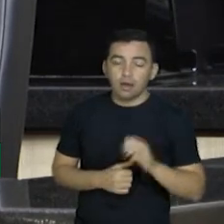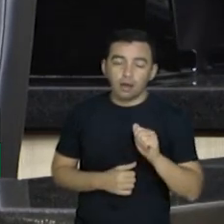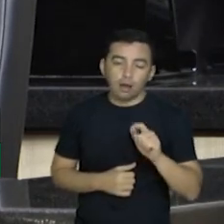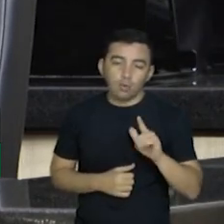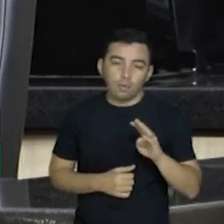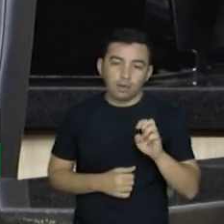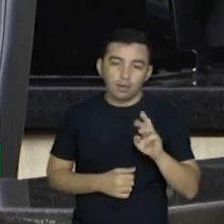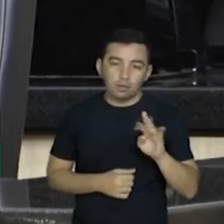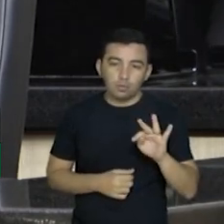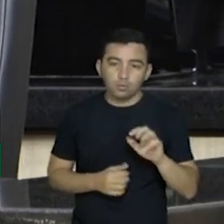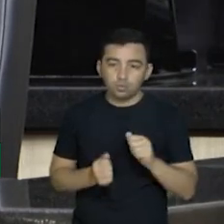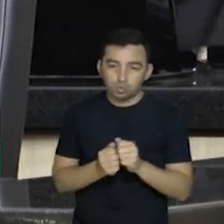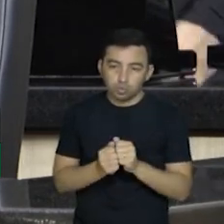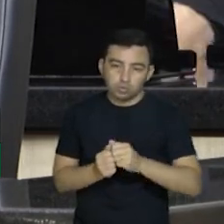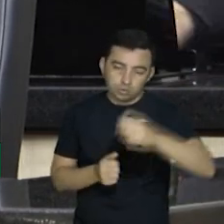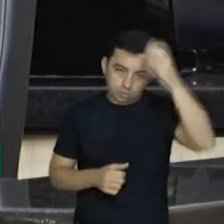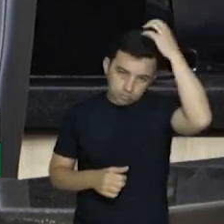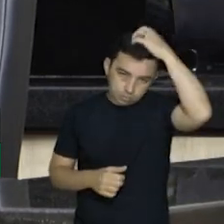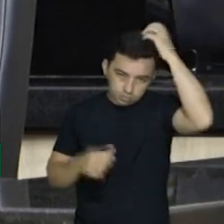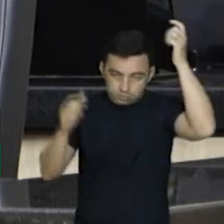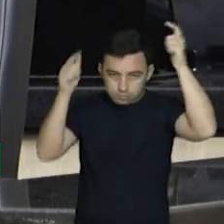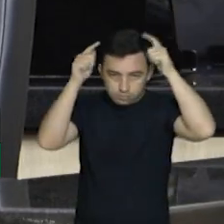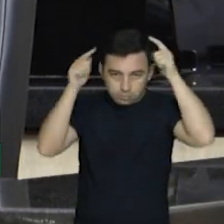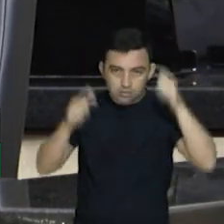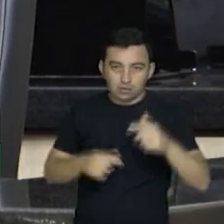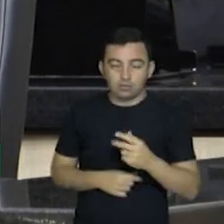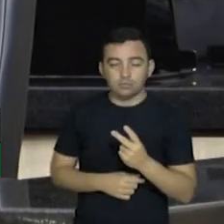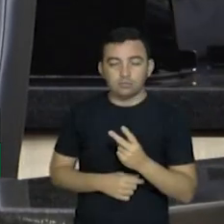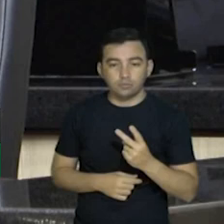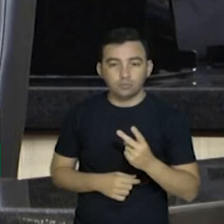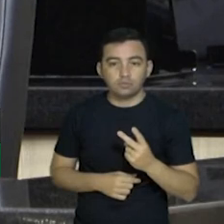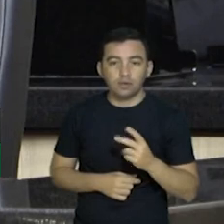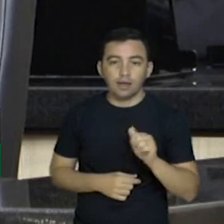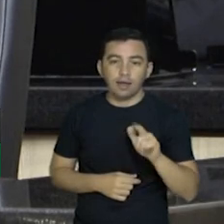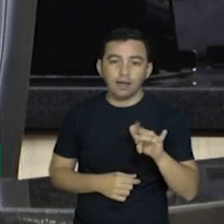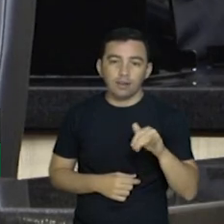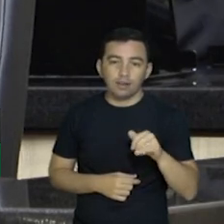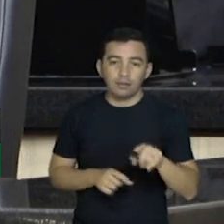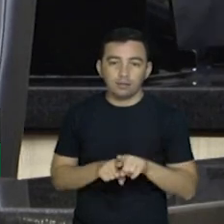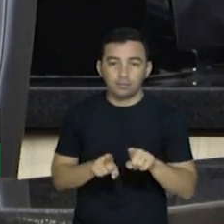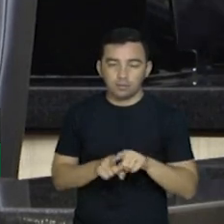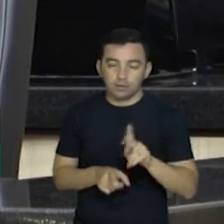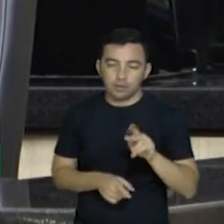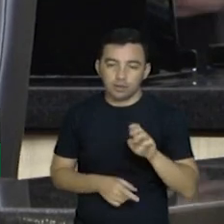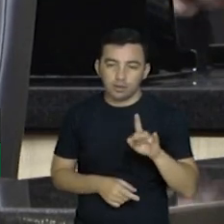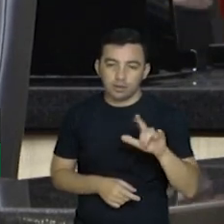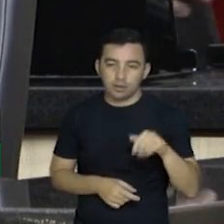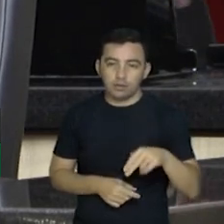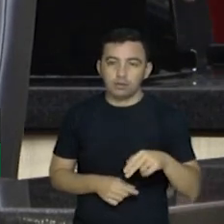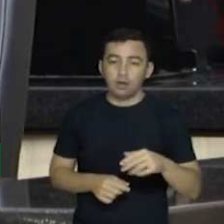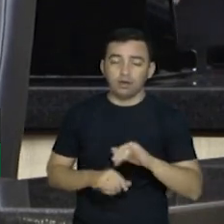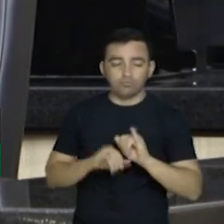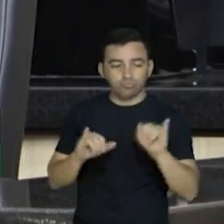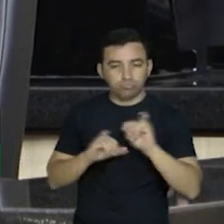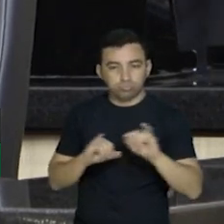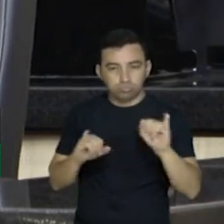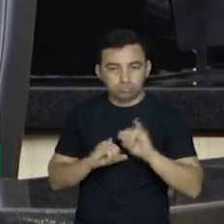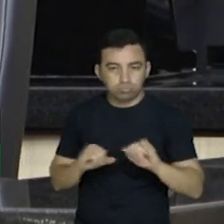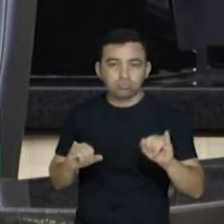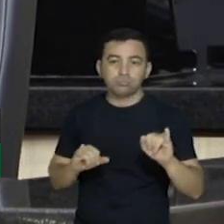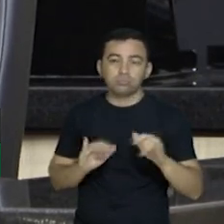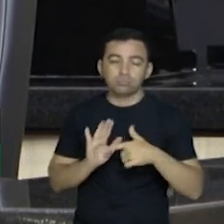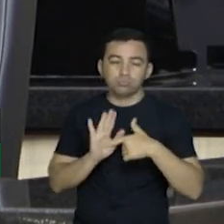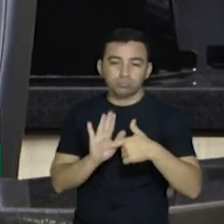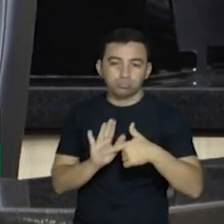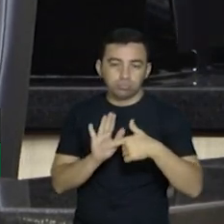da realeza Luís e da lariva e as princesas Alana Rossetti e Kellen Barros para divulgação da Expo Xaxim